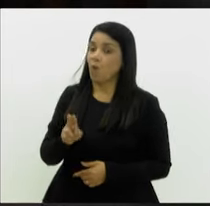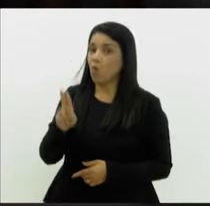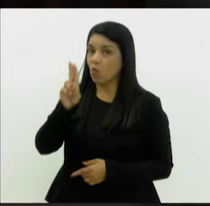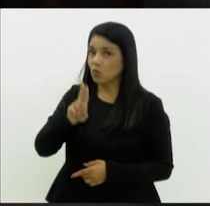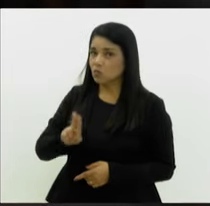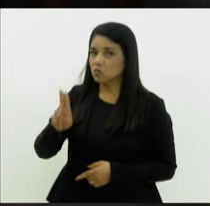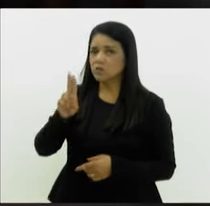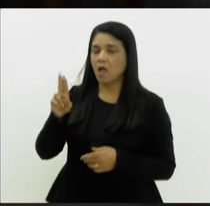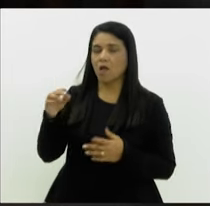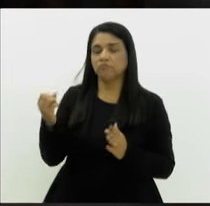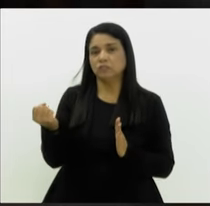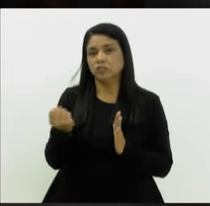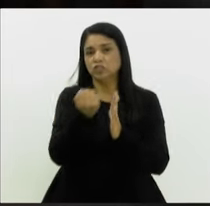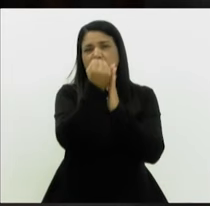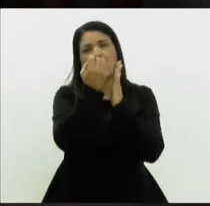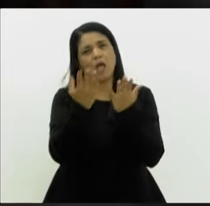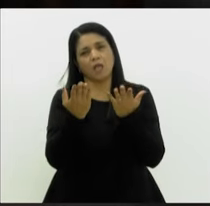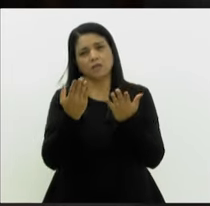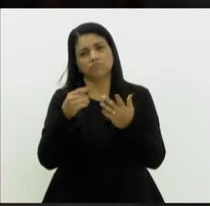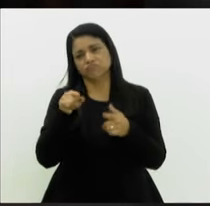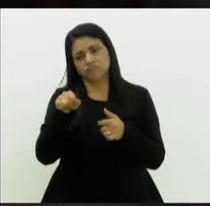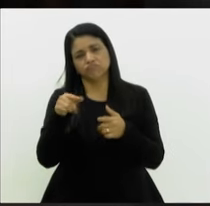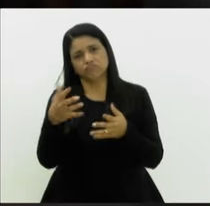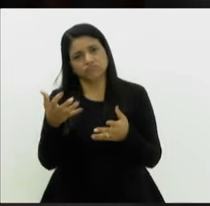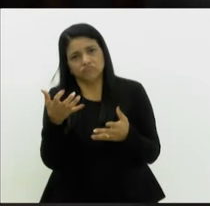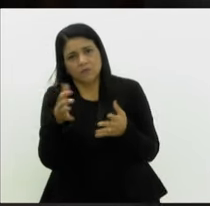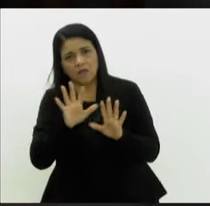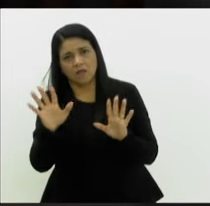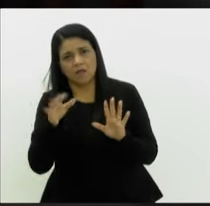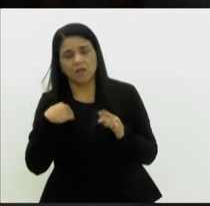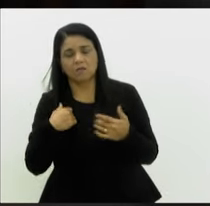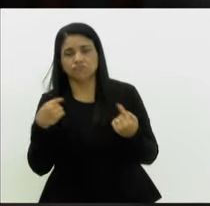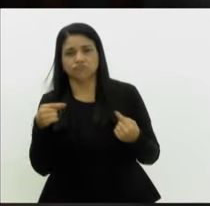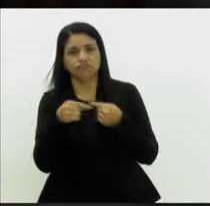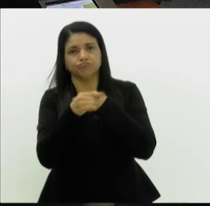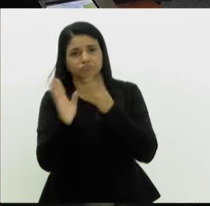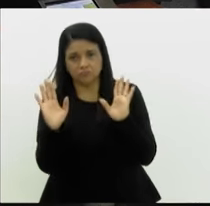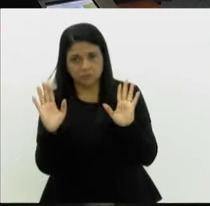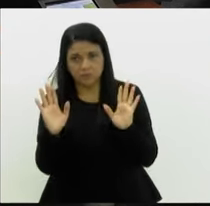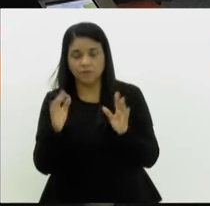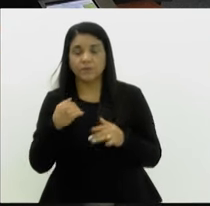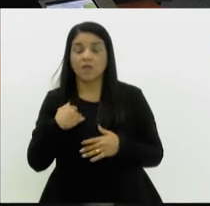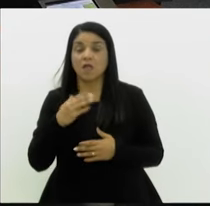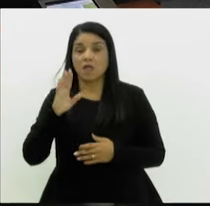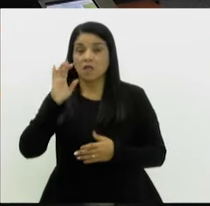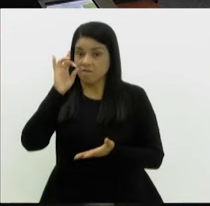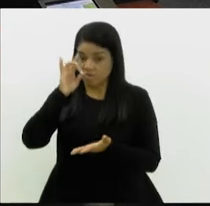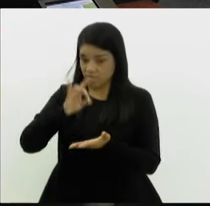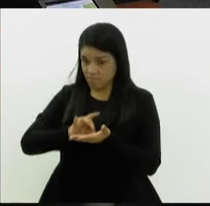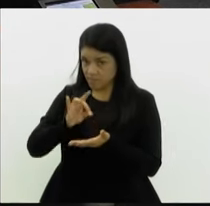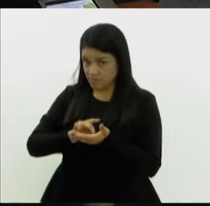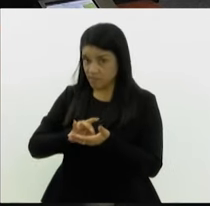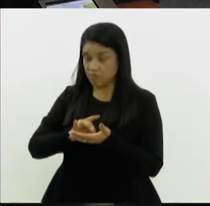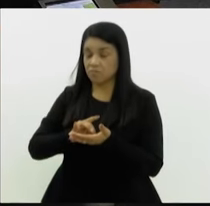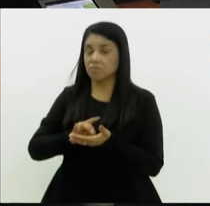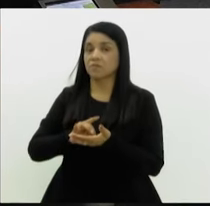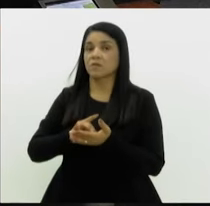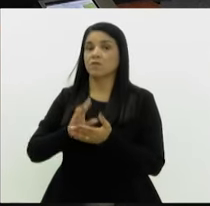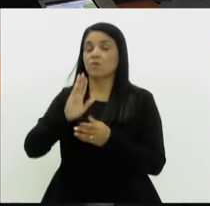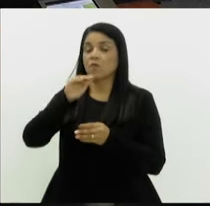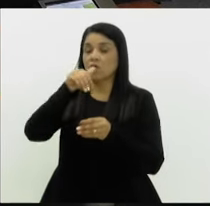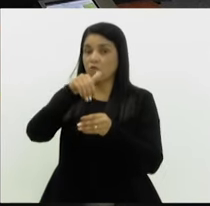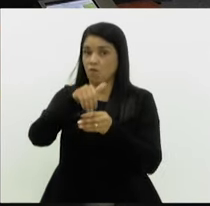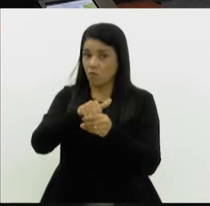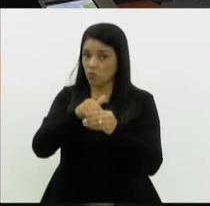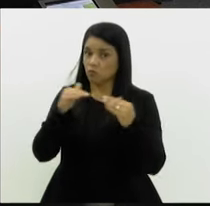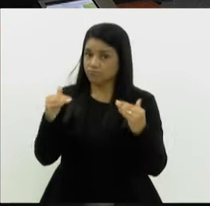o destaque, o que for conveniente para o senhor questionar aquilo que o senhor não concordar. Na verdade, o meu voto é favorável com emendas, presidente. Perfeito,